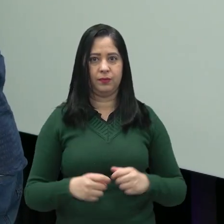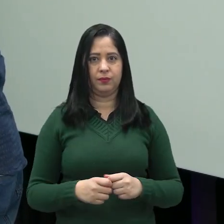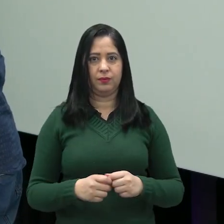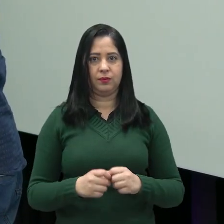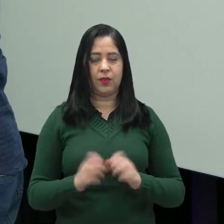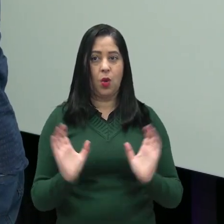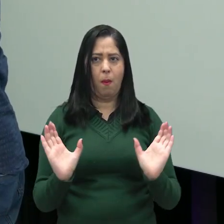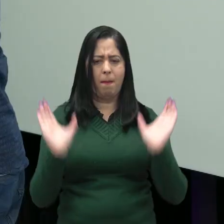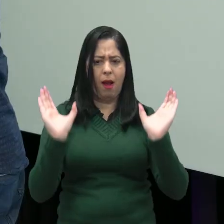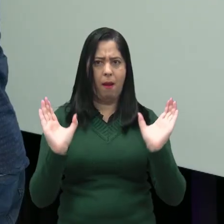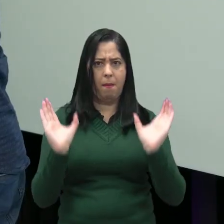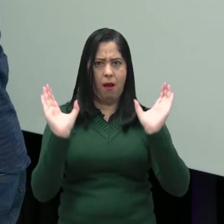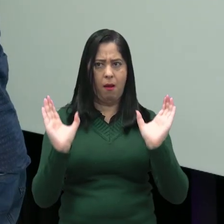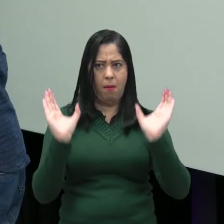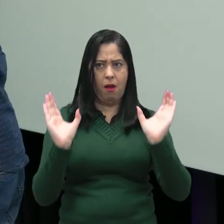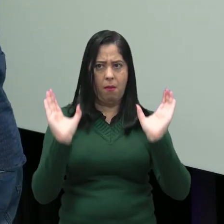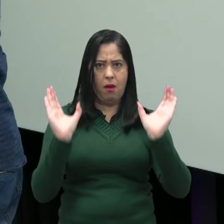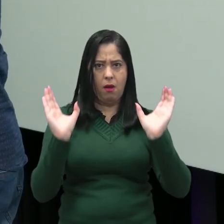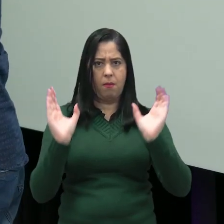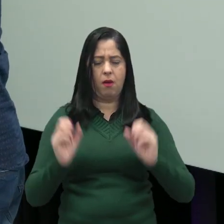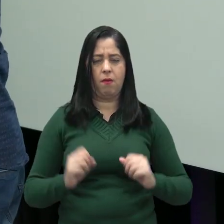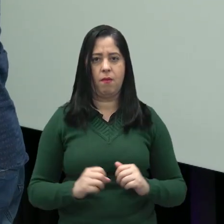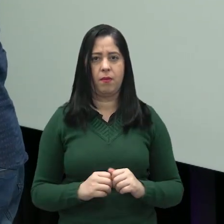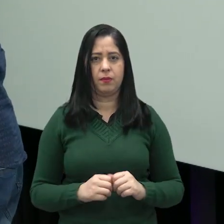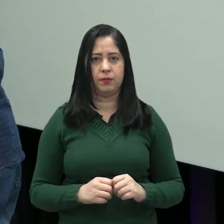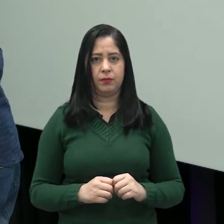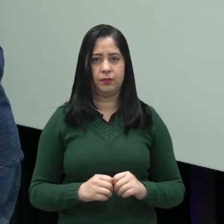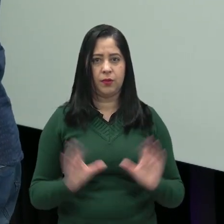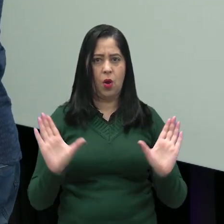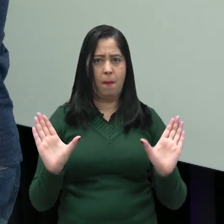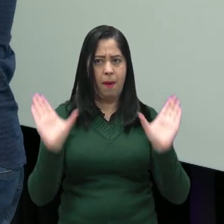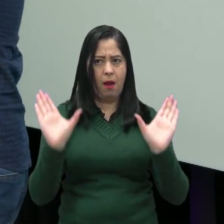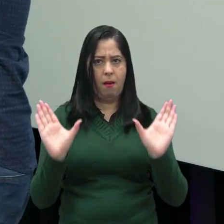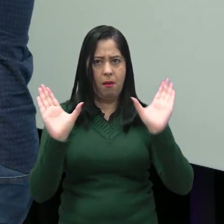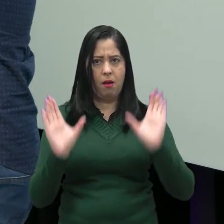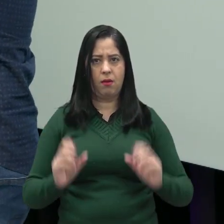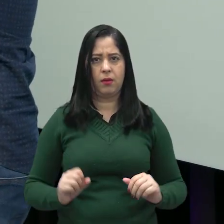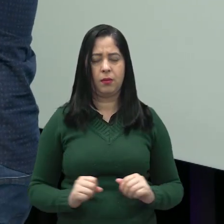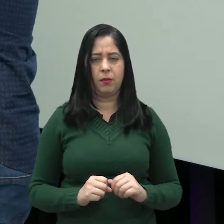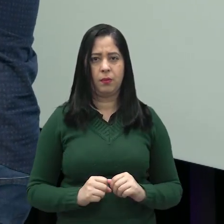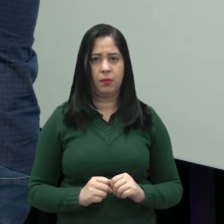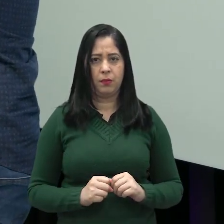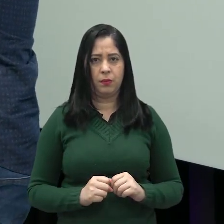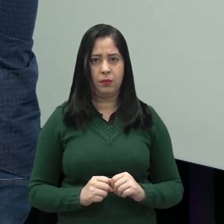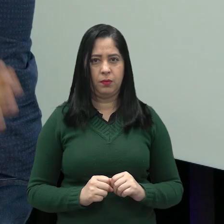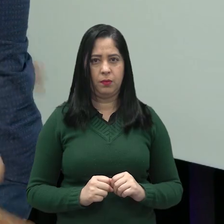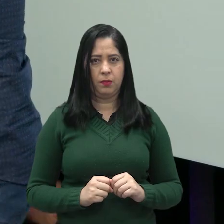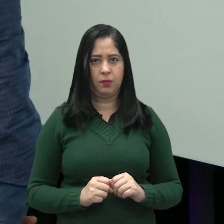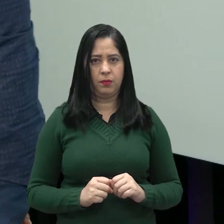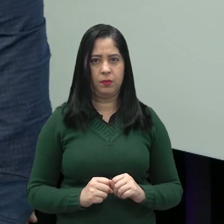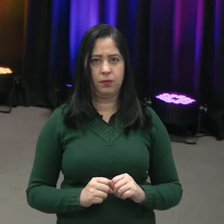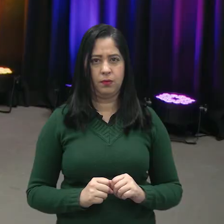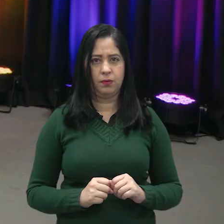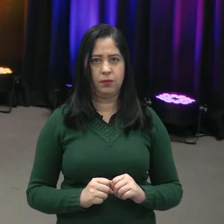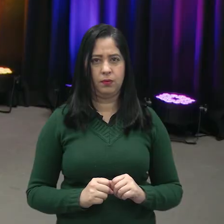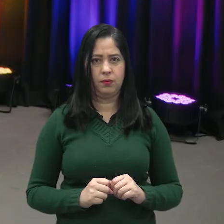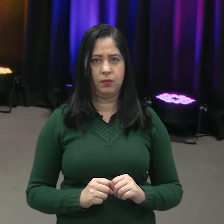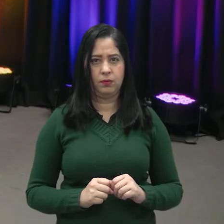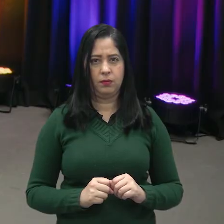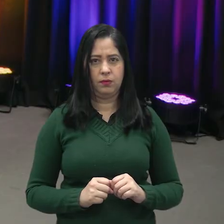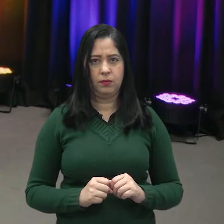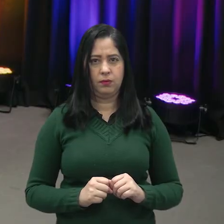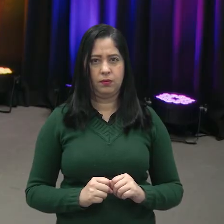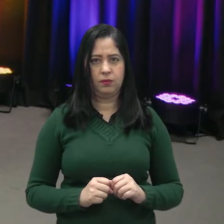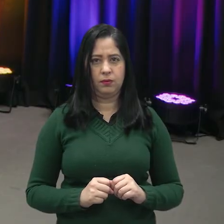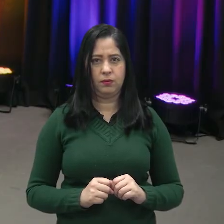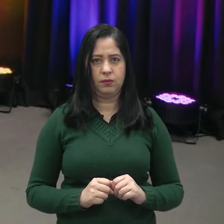unidos por dentro aqui, bato no cotovelo para cima, criei situação de queda e vou para as pernas